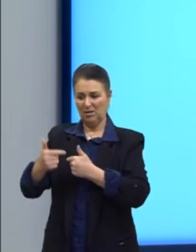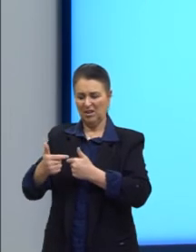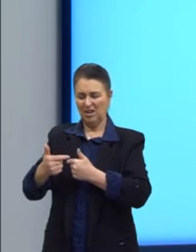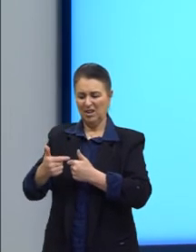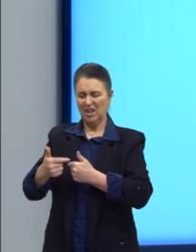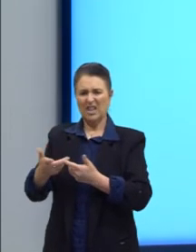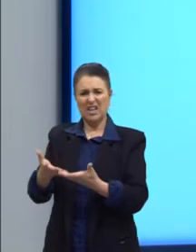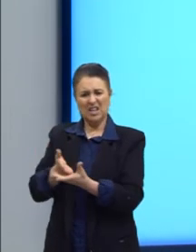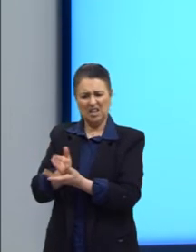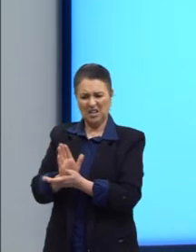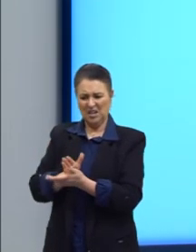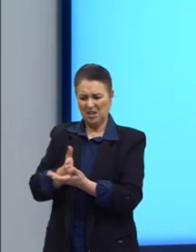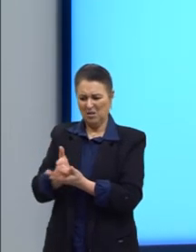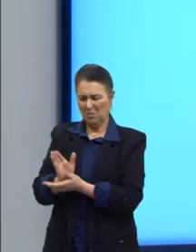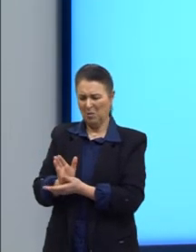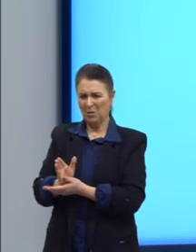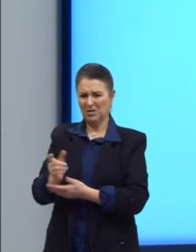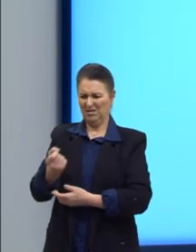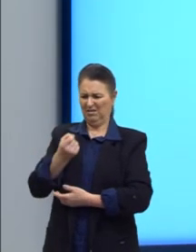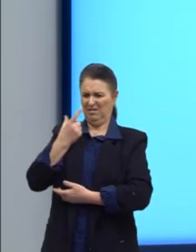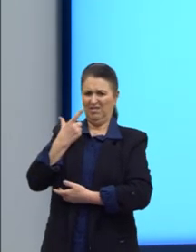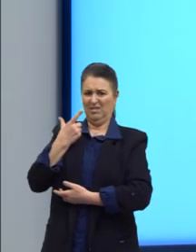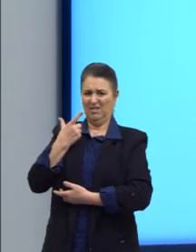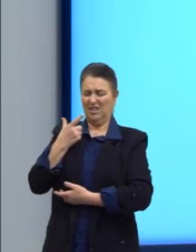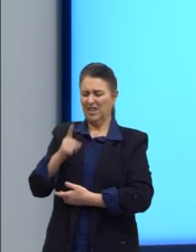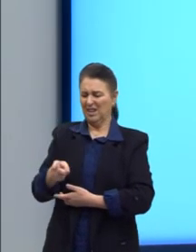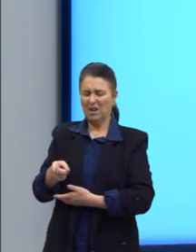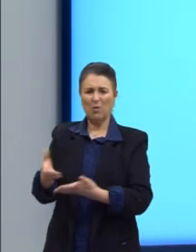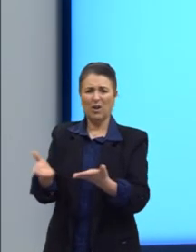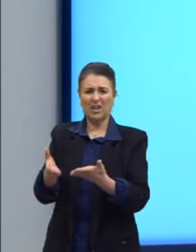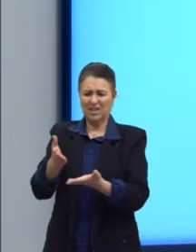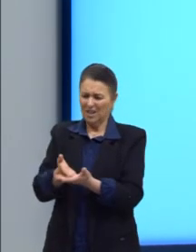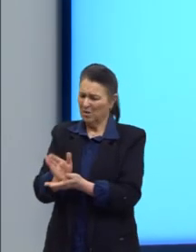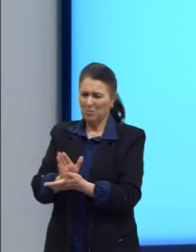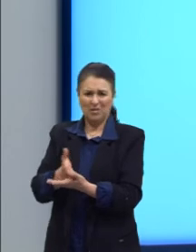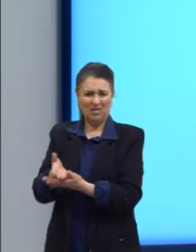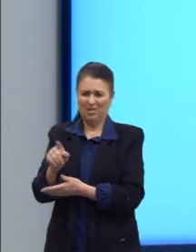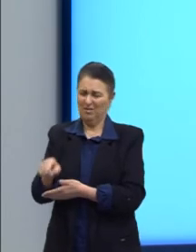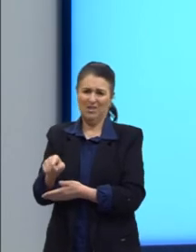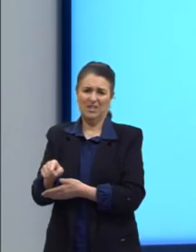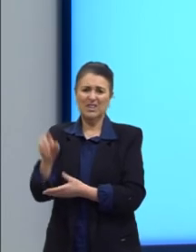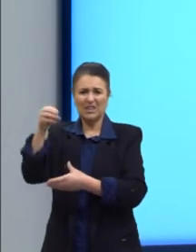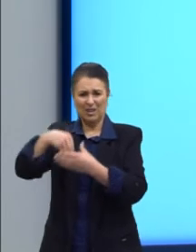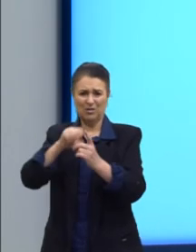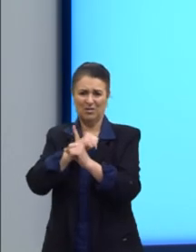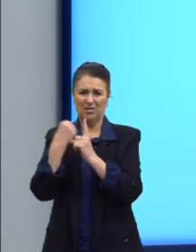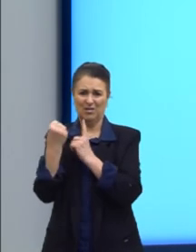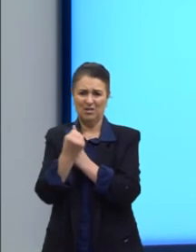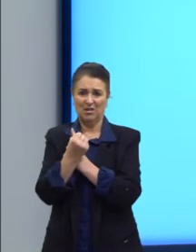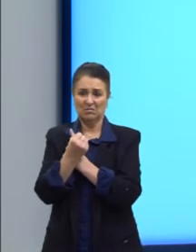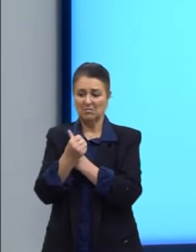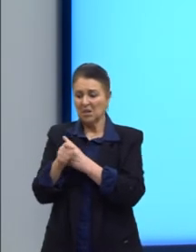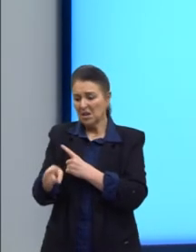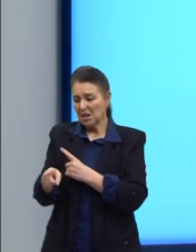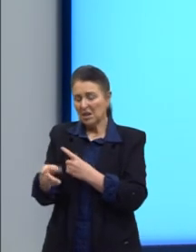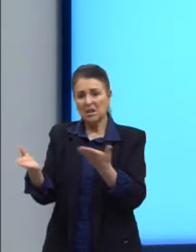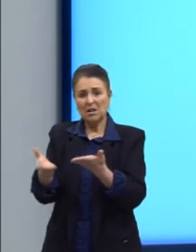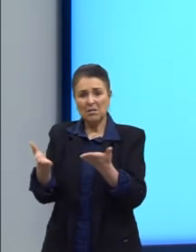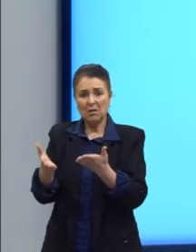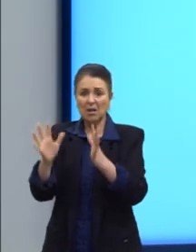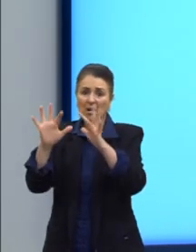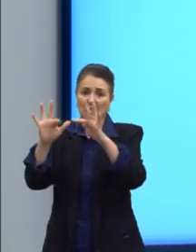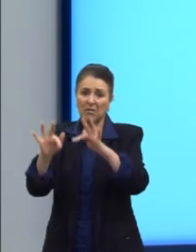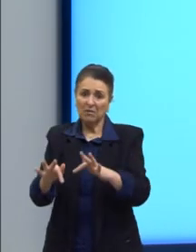perturba a ordem ele é um estorvo ele é um embaraço para esse tecido social ele alguém que não se encaixaria